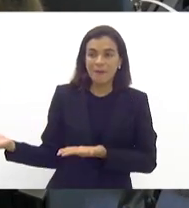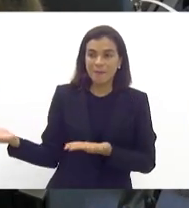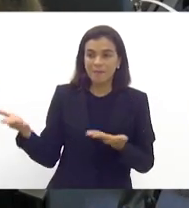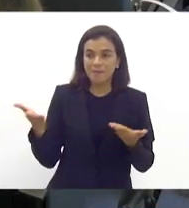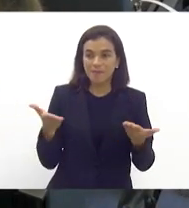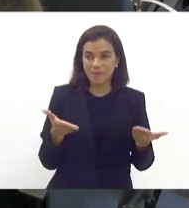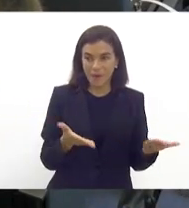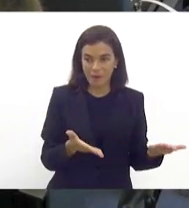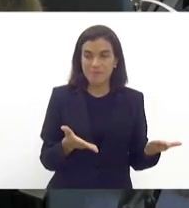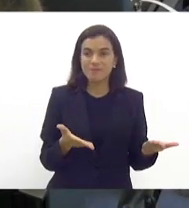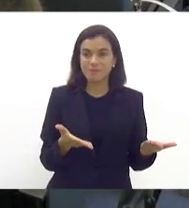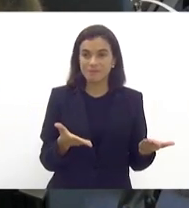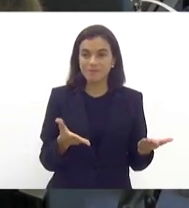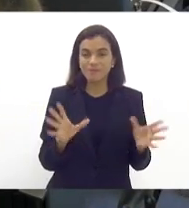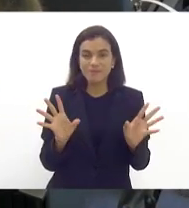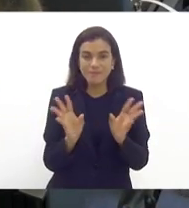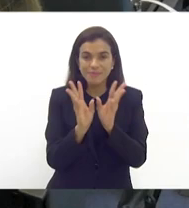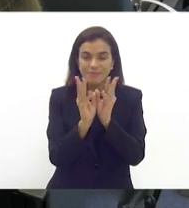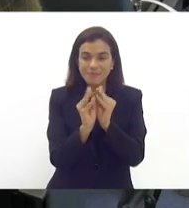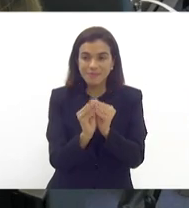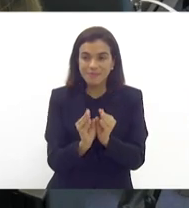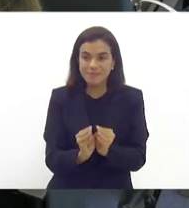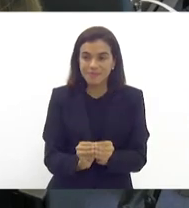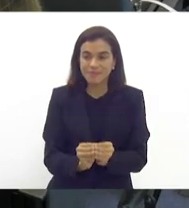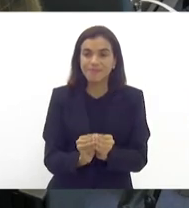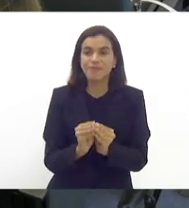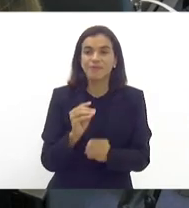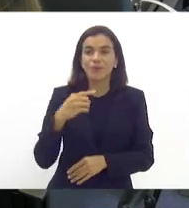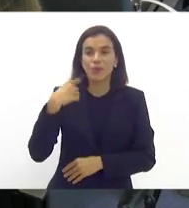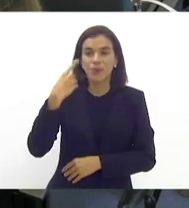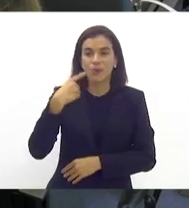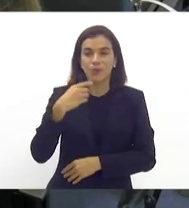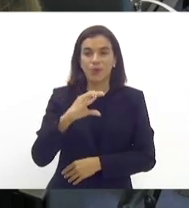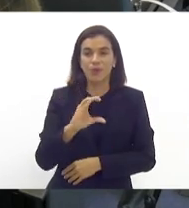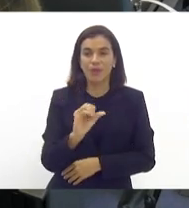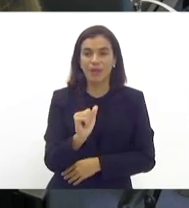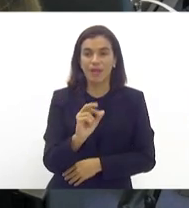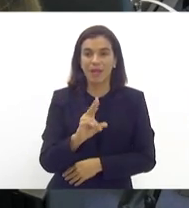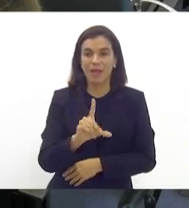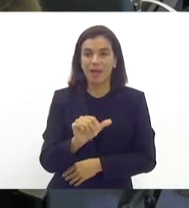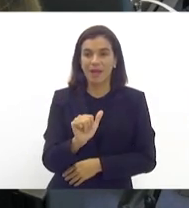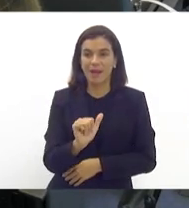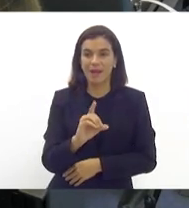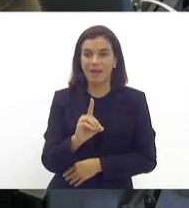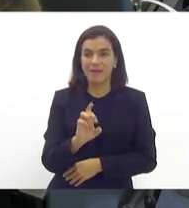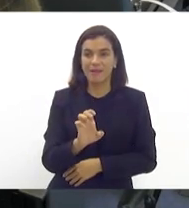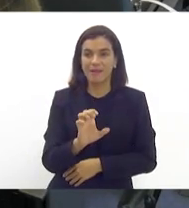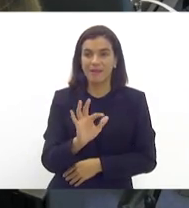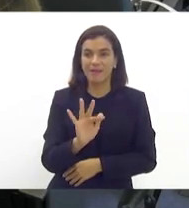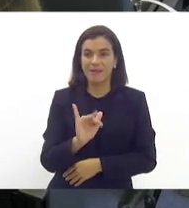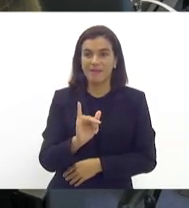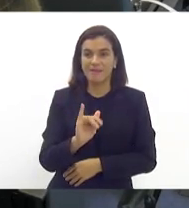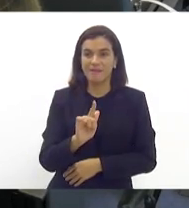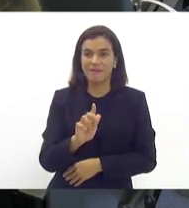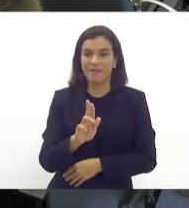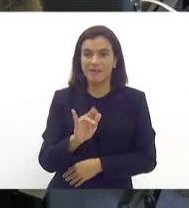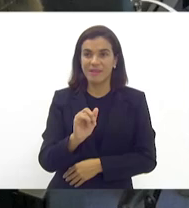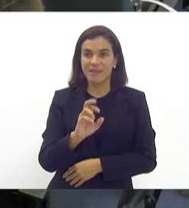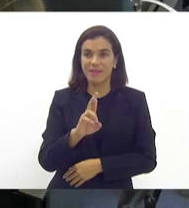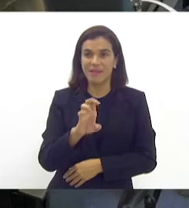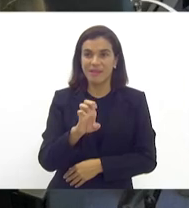para uma breve fala também a Car de fig Soares diretora adjunta da ins por